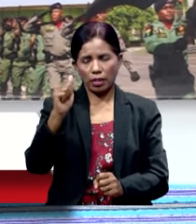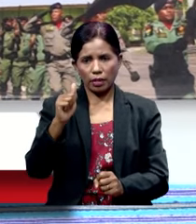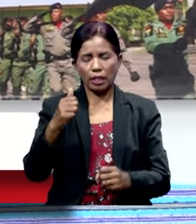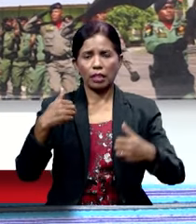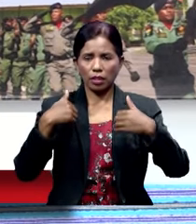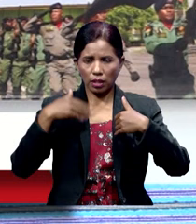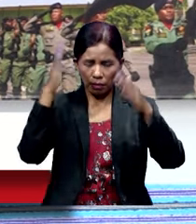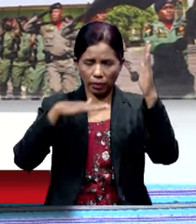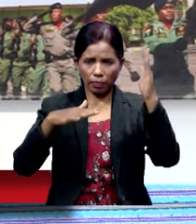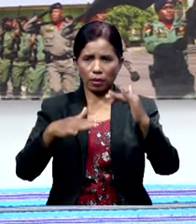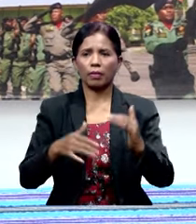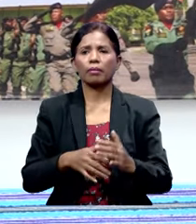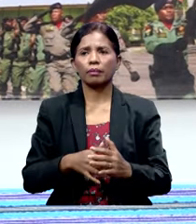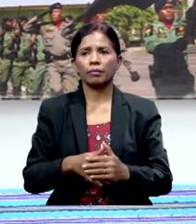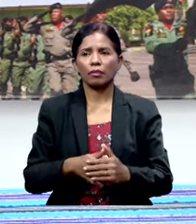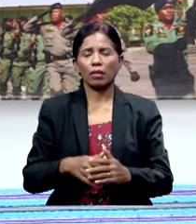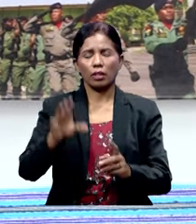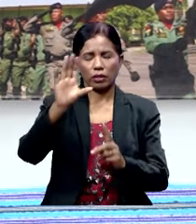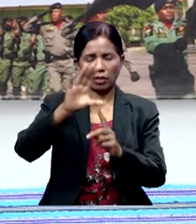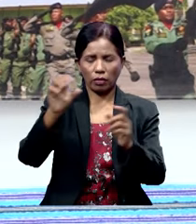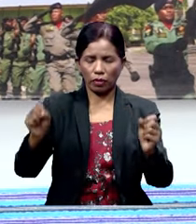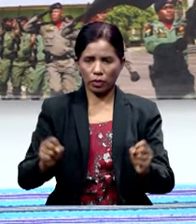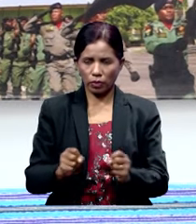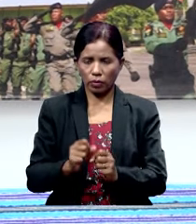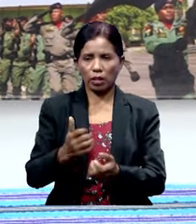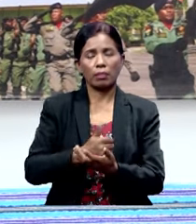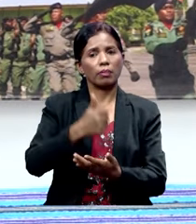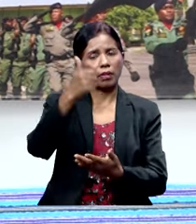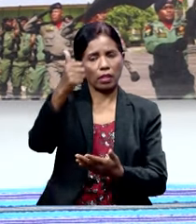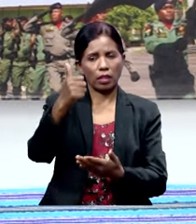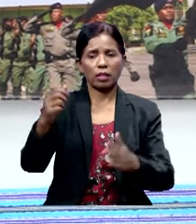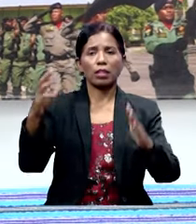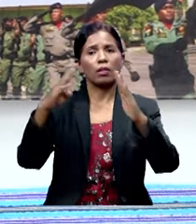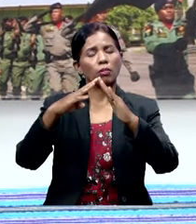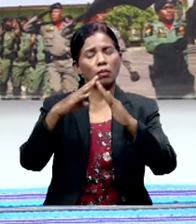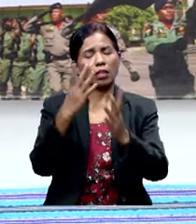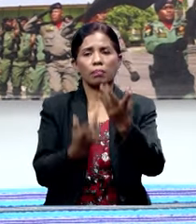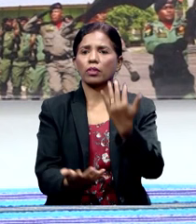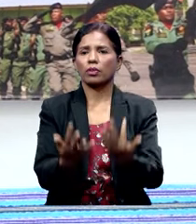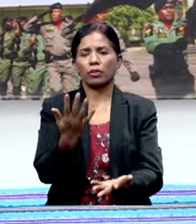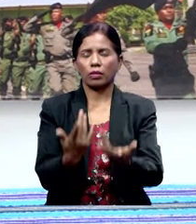acontece se suco eleito nina uma aihan.